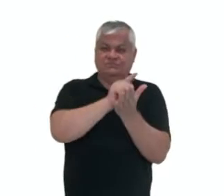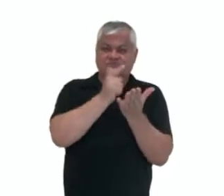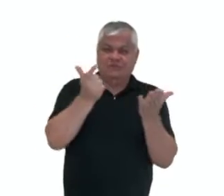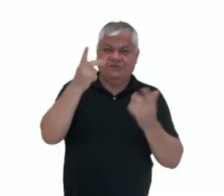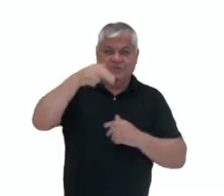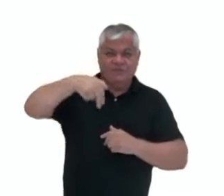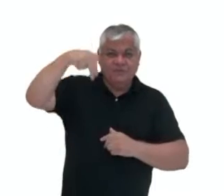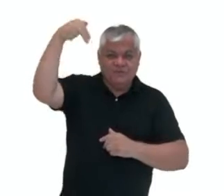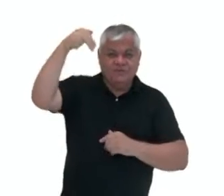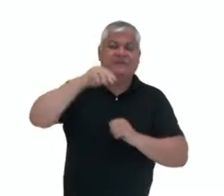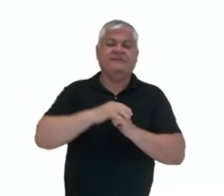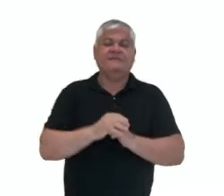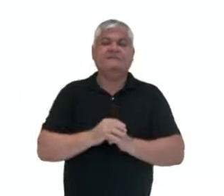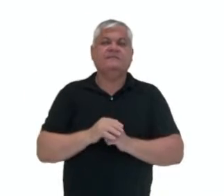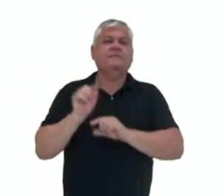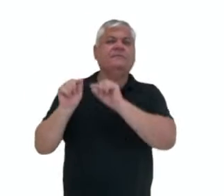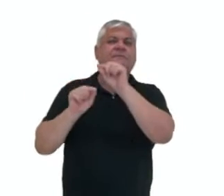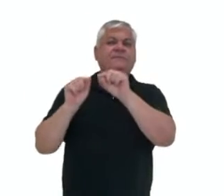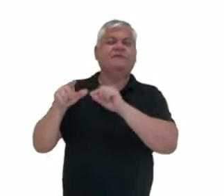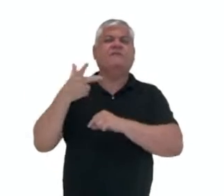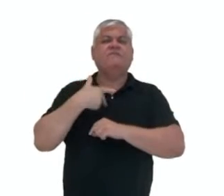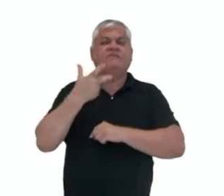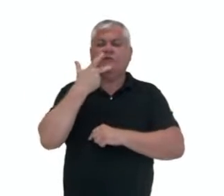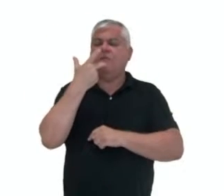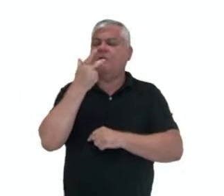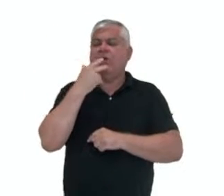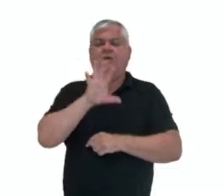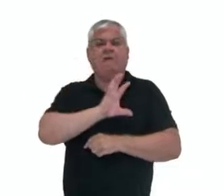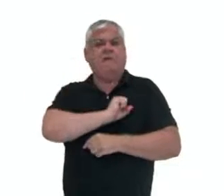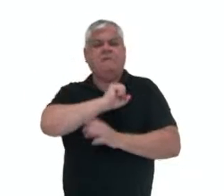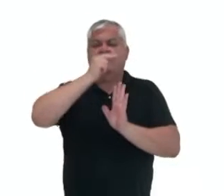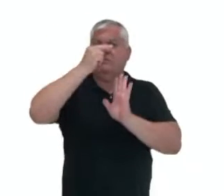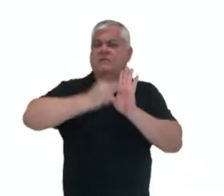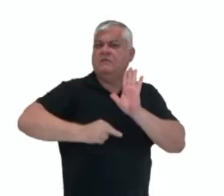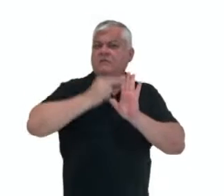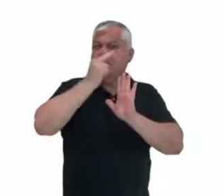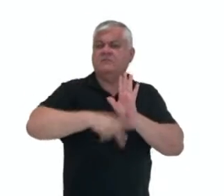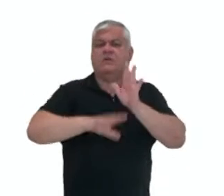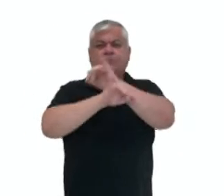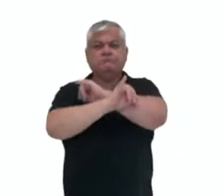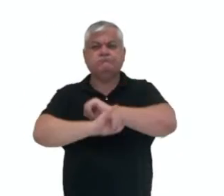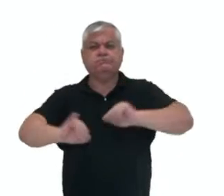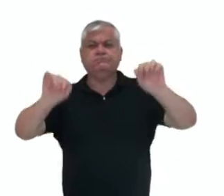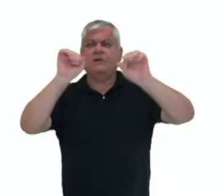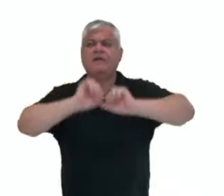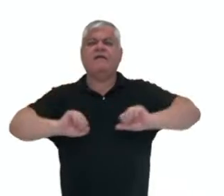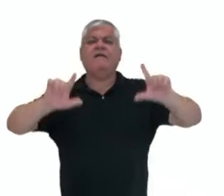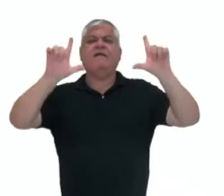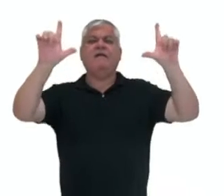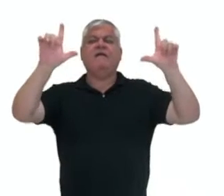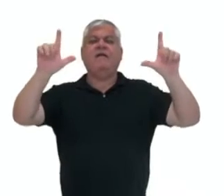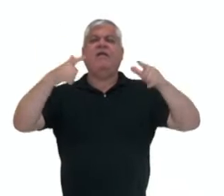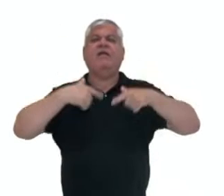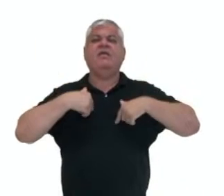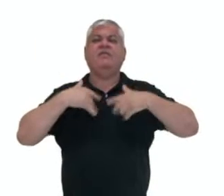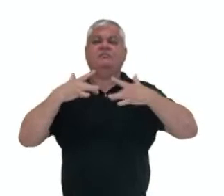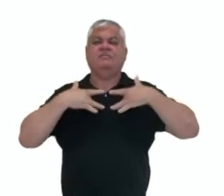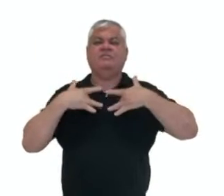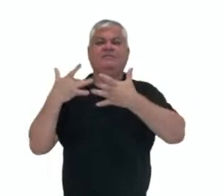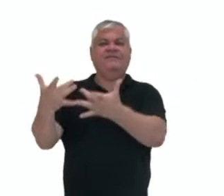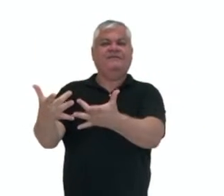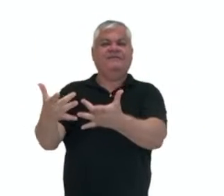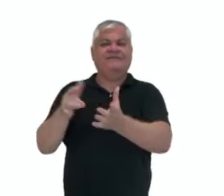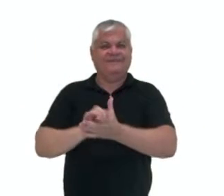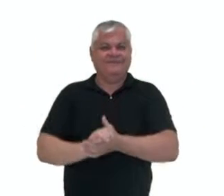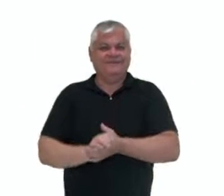pela bibliofilia e pela paixão pela leitura, lançou uma campanha intitulada Eu Te Dedico,